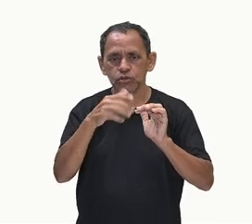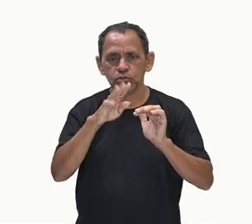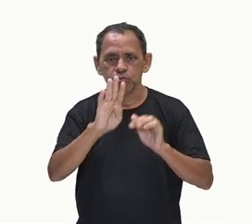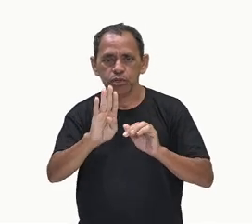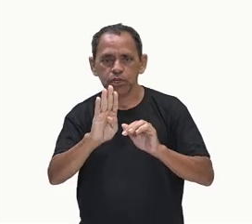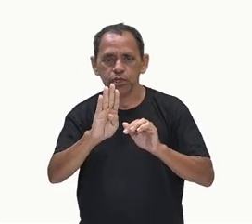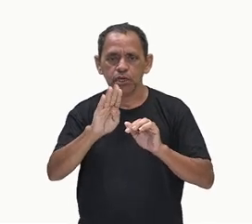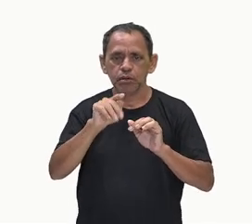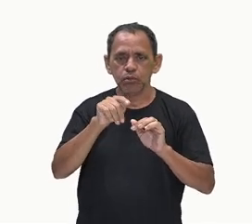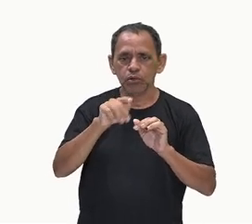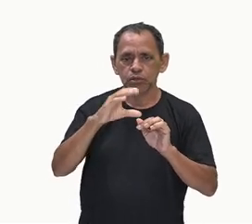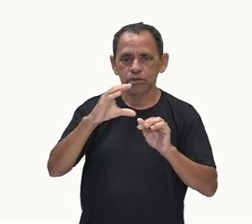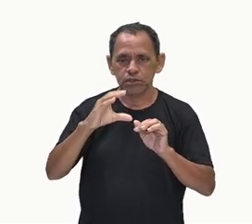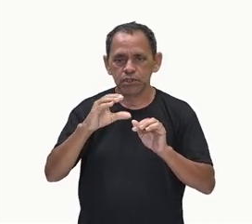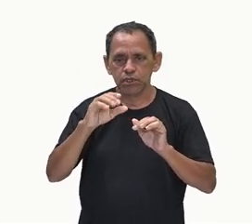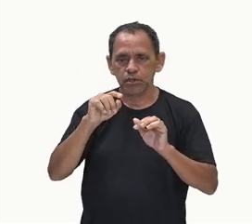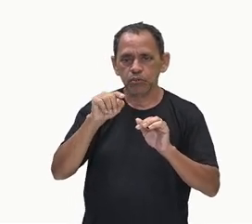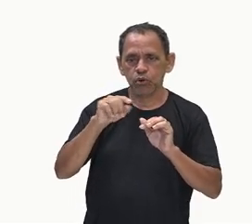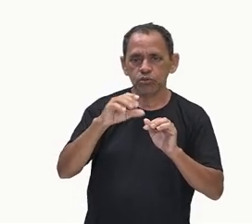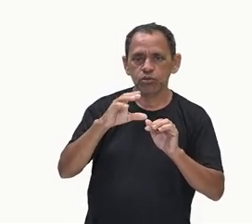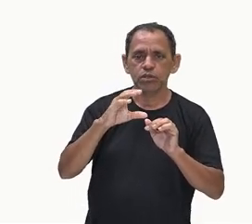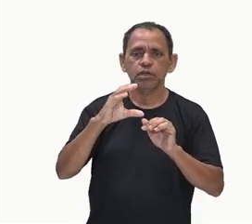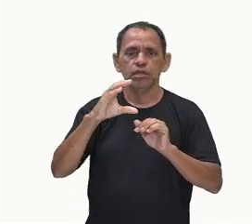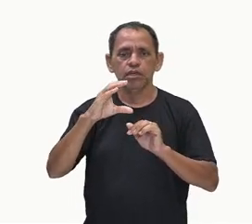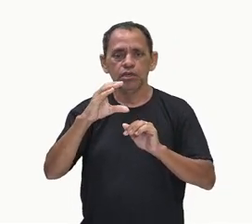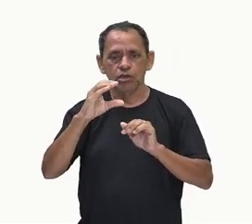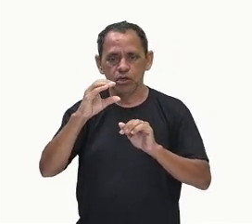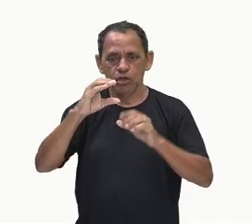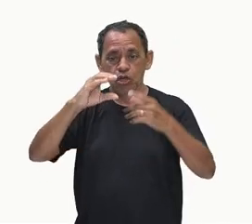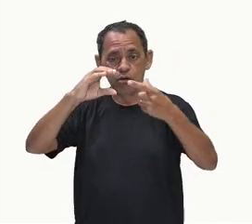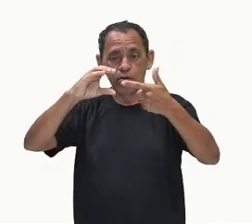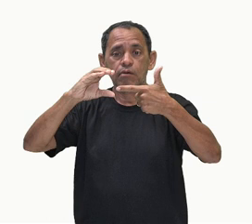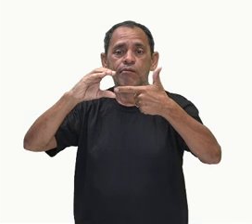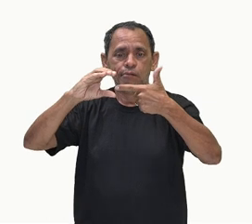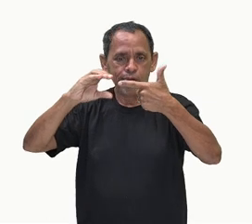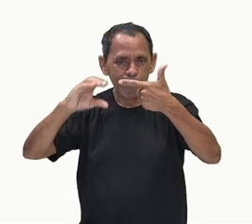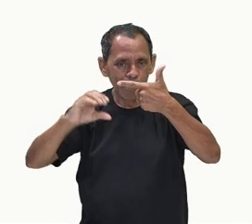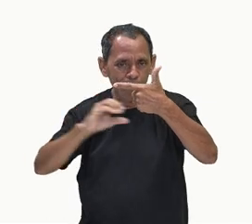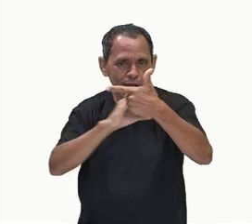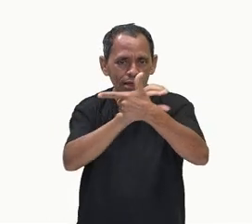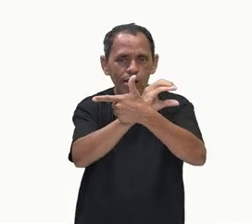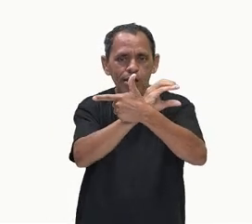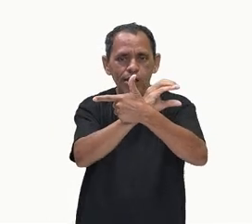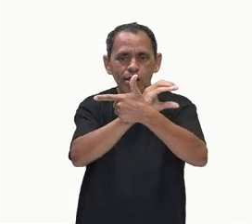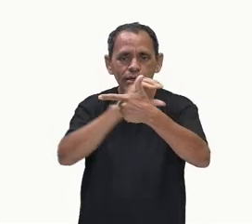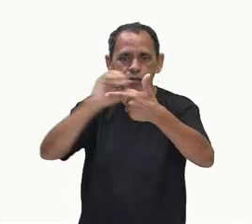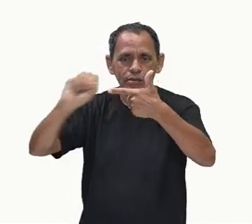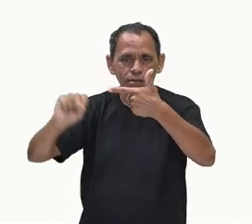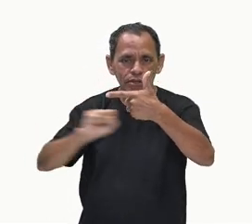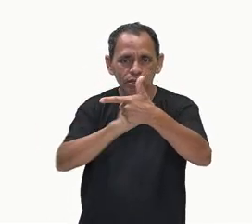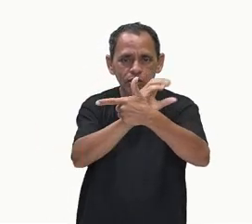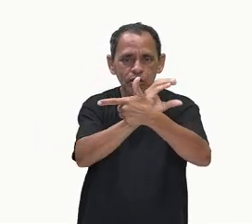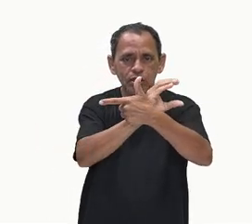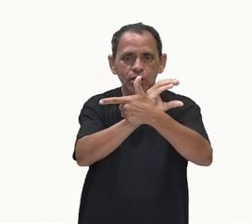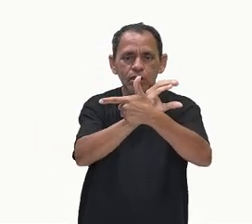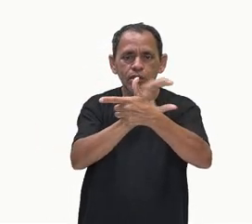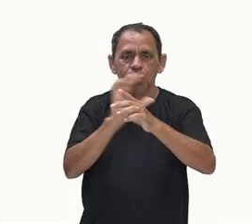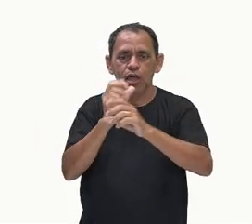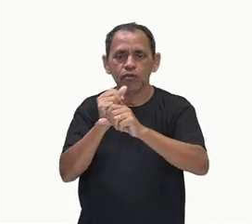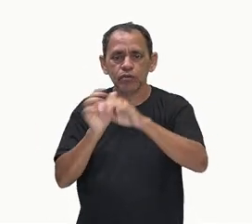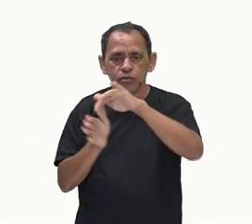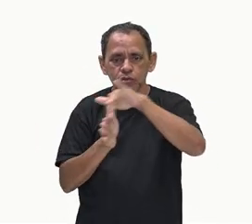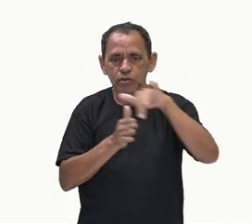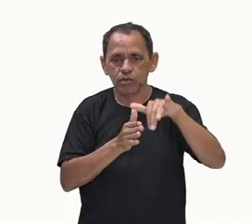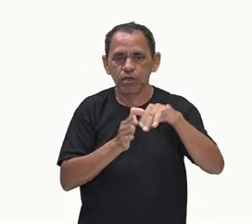cosseno do ângulo Entre esses dois lados que vai ser o cosseno de 120º então resolvendo nós vamos ter a